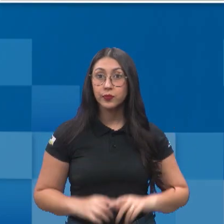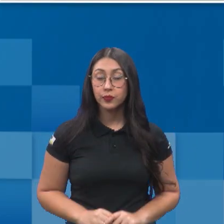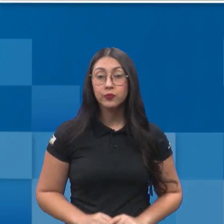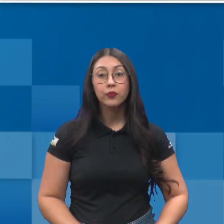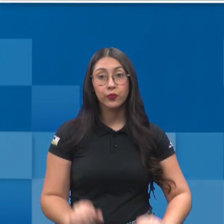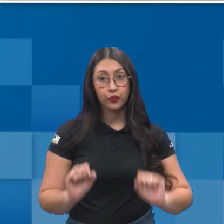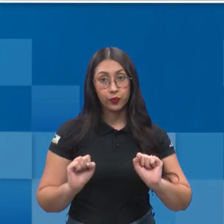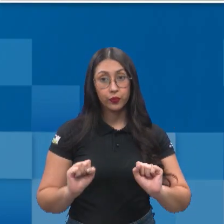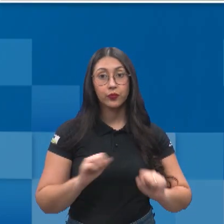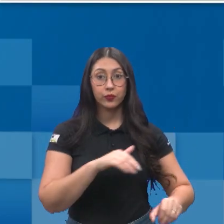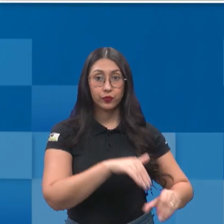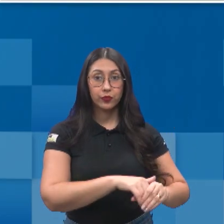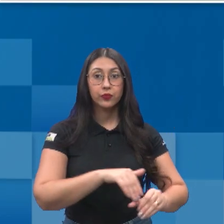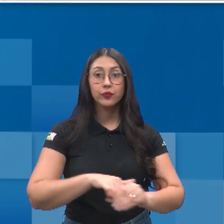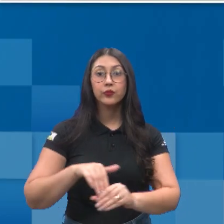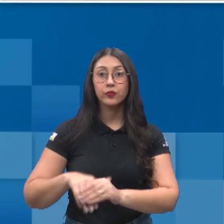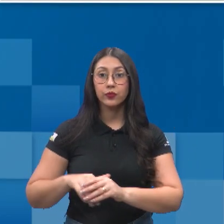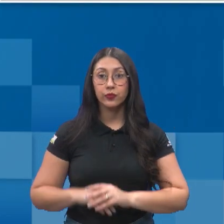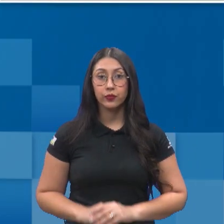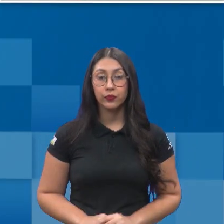Aberta a votação.